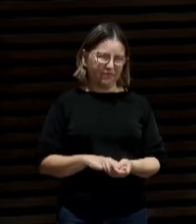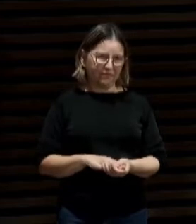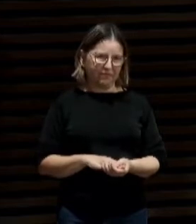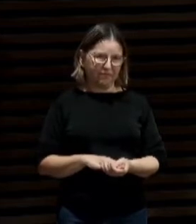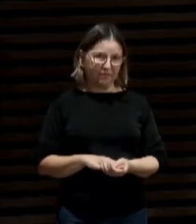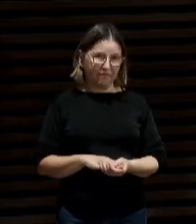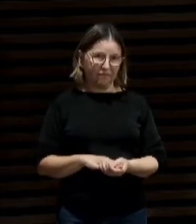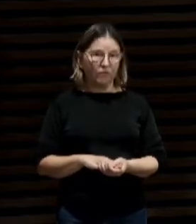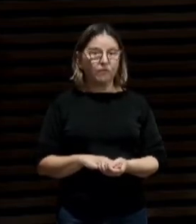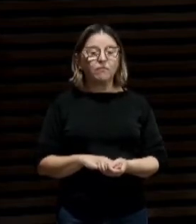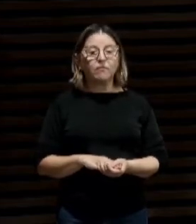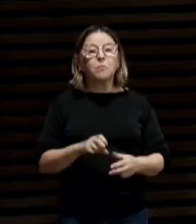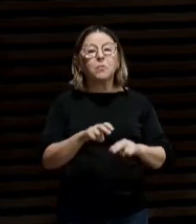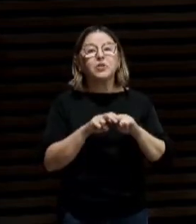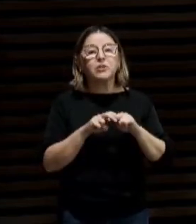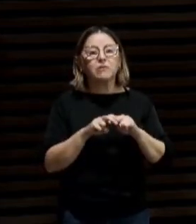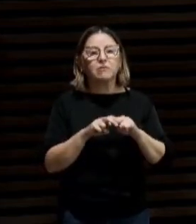Por ser cristão, não por pecar.